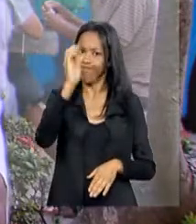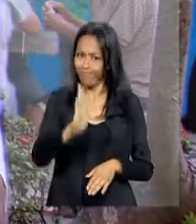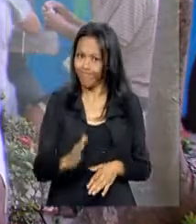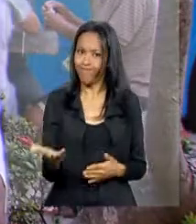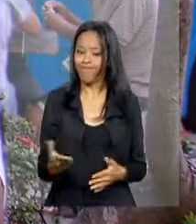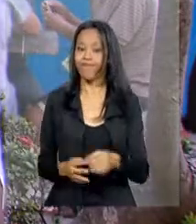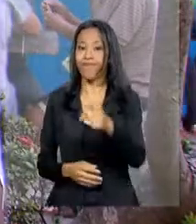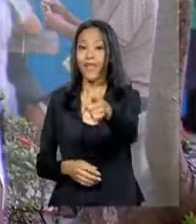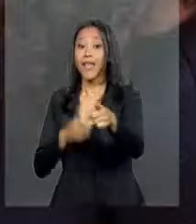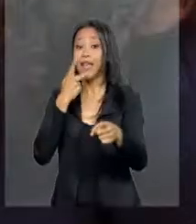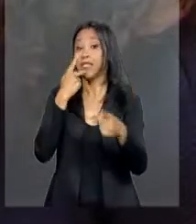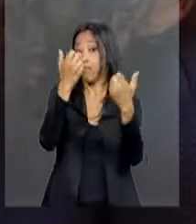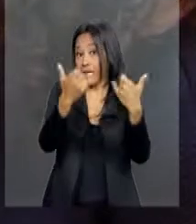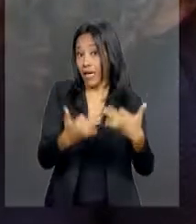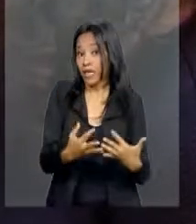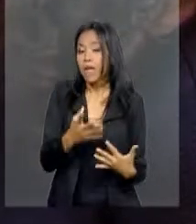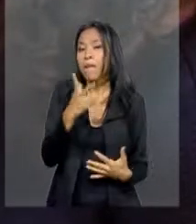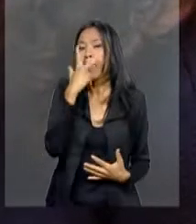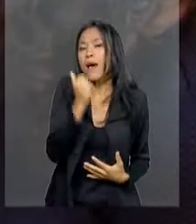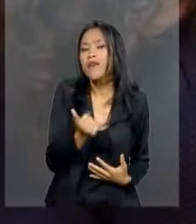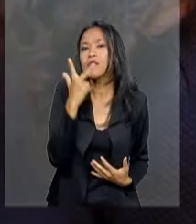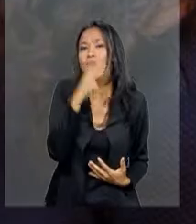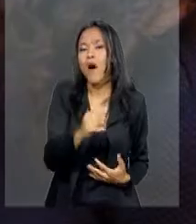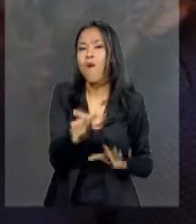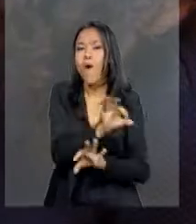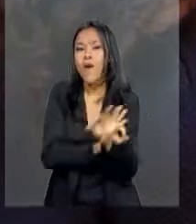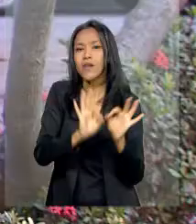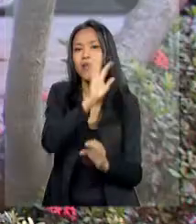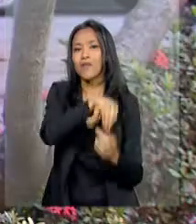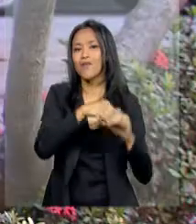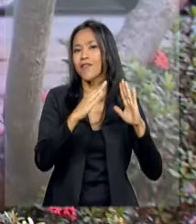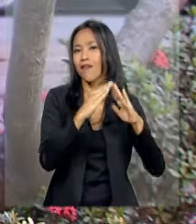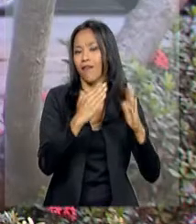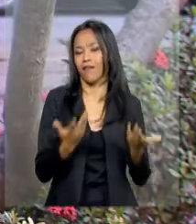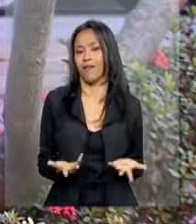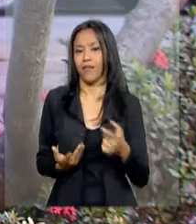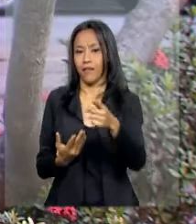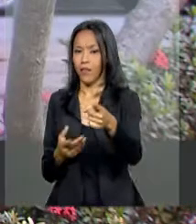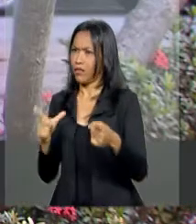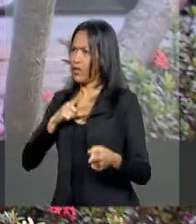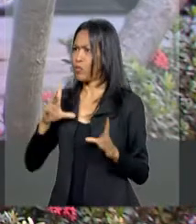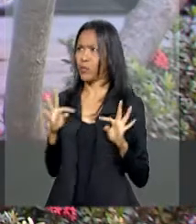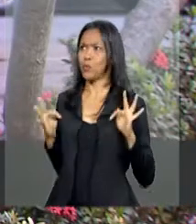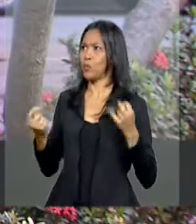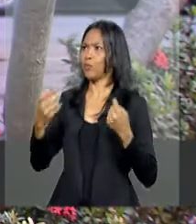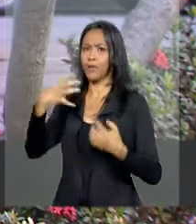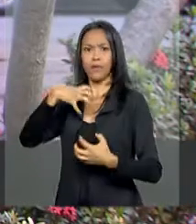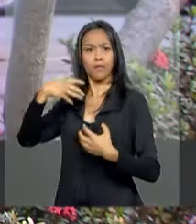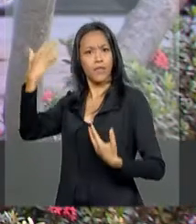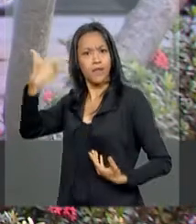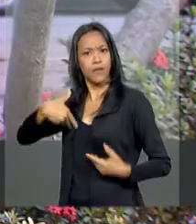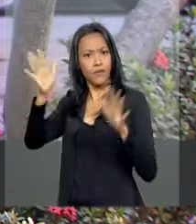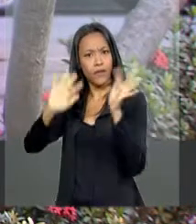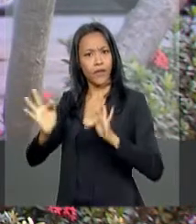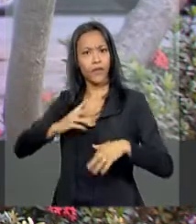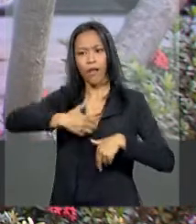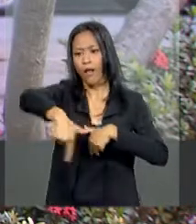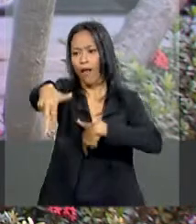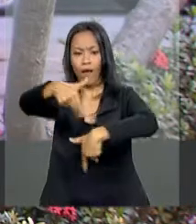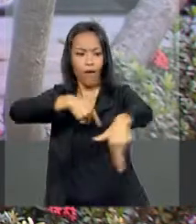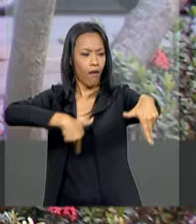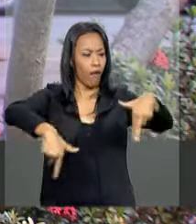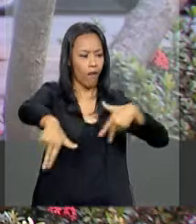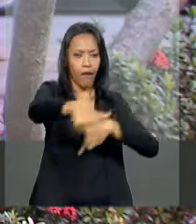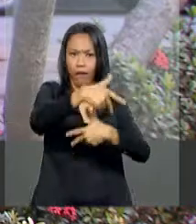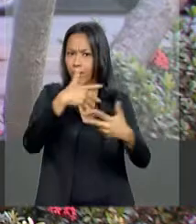à arrumação da casa e diz que está confiante no futuro. Nós temos tudo para ser feliz, andando de um lado para o outro, sem ninguém interromper.